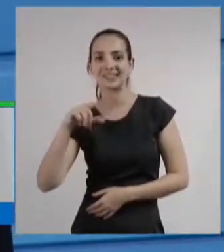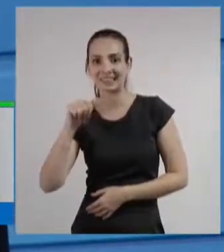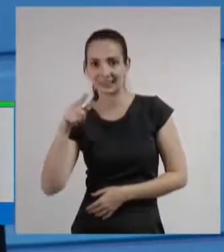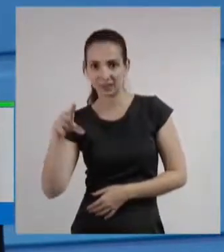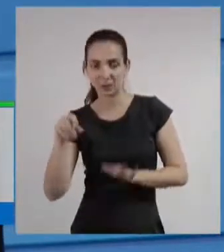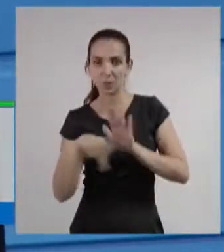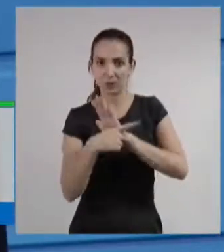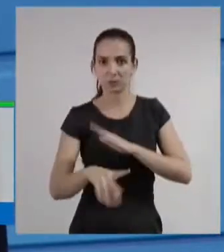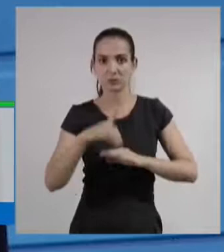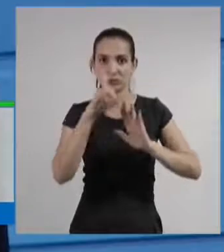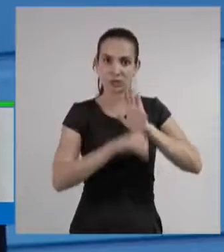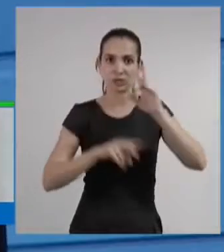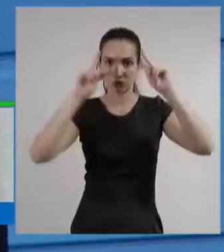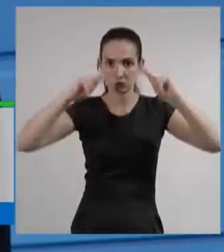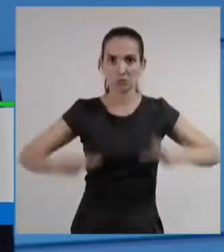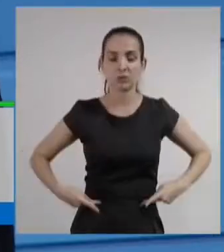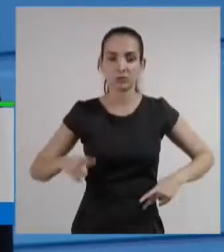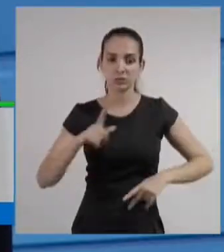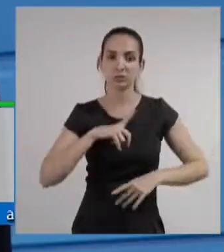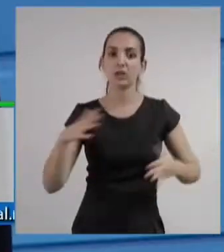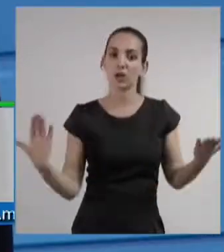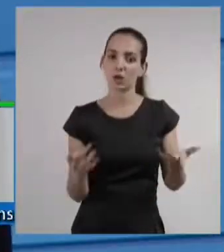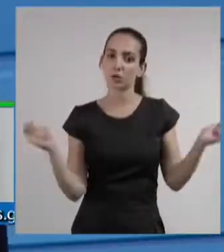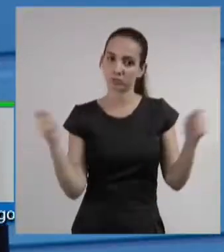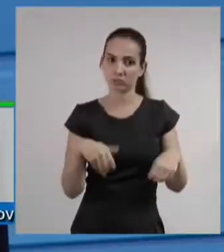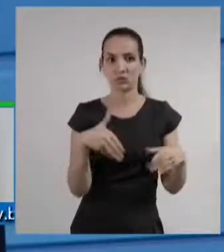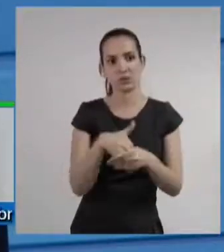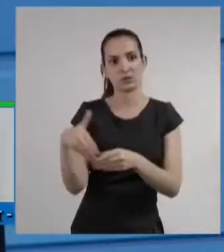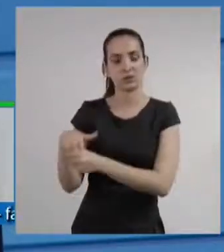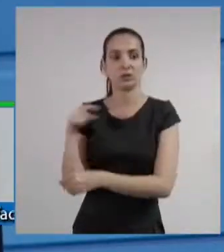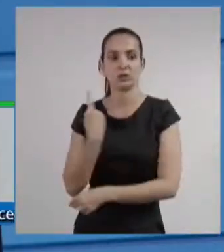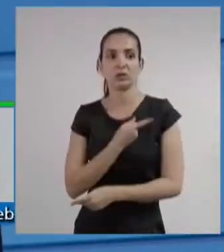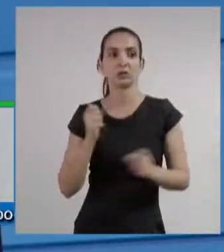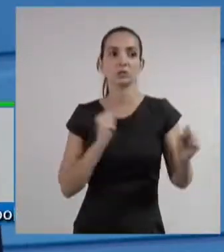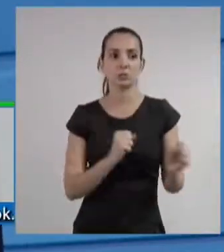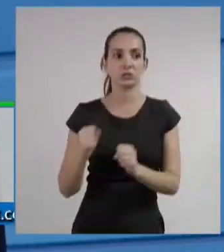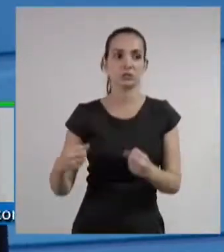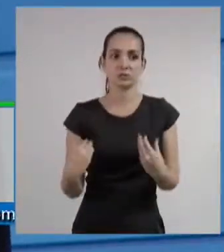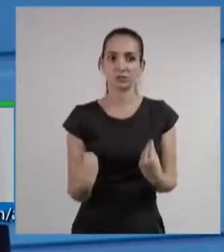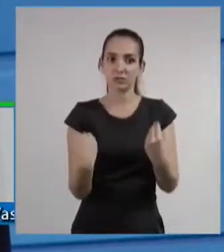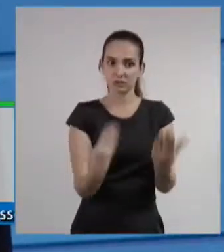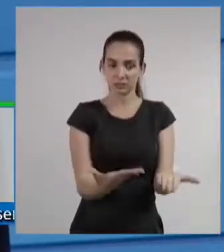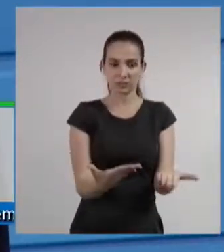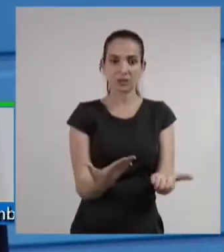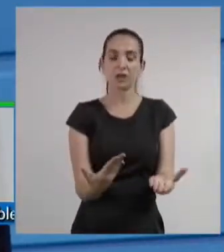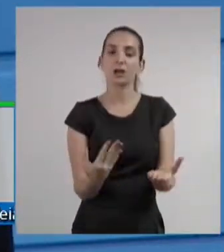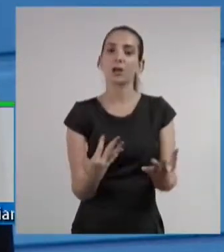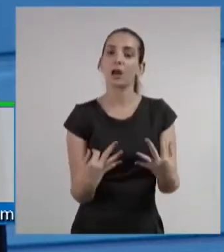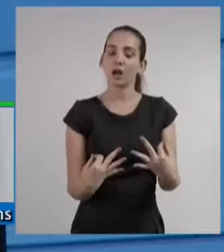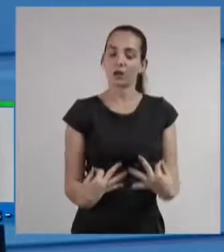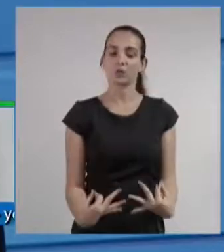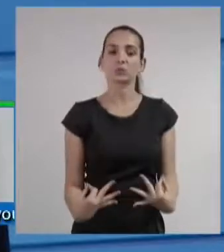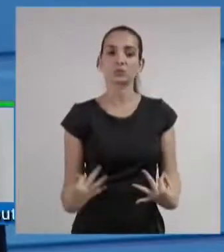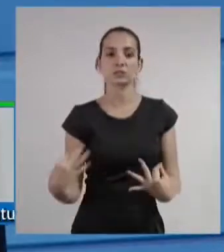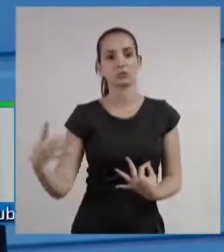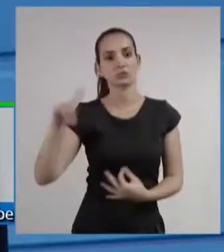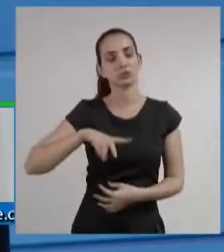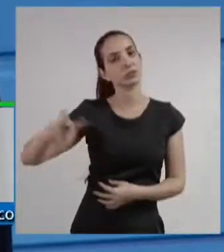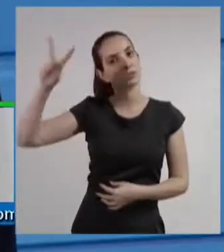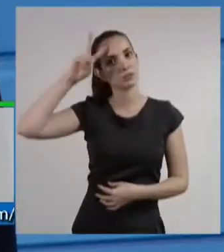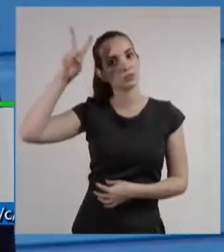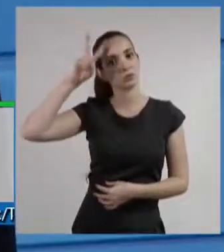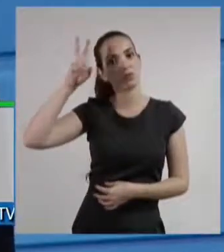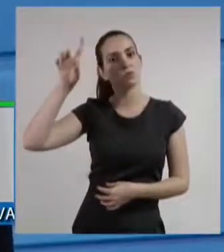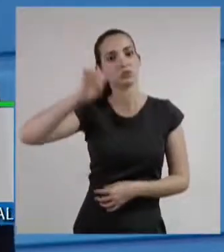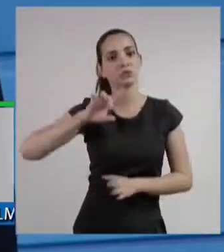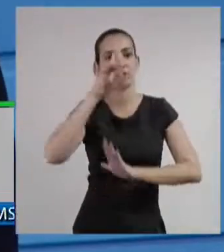já de ser votado, para que nós possamos fazer a entrega dessa honraria na segunda-feira, que é o dia